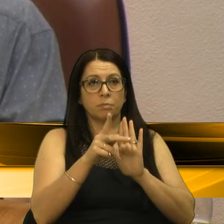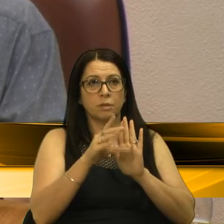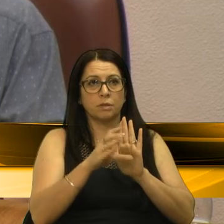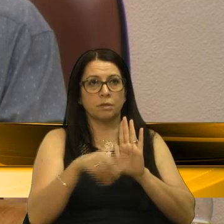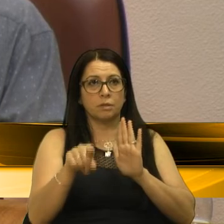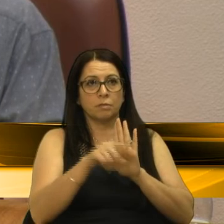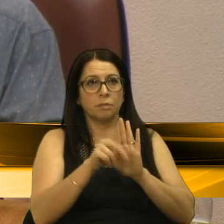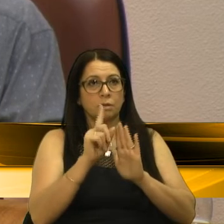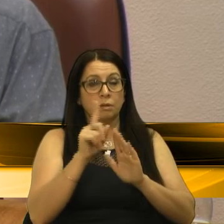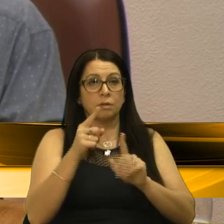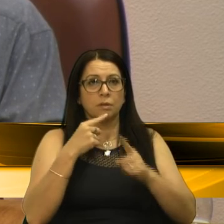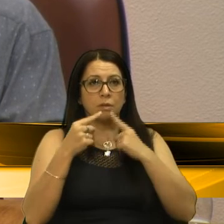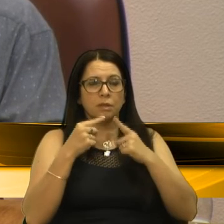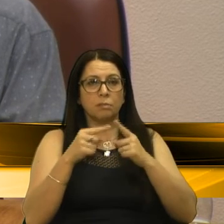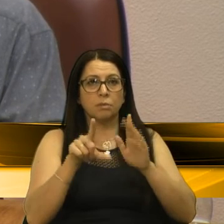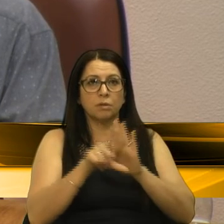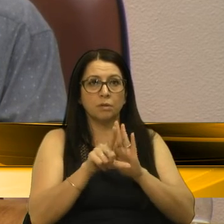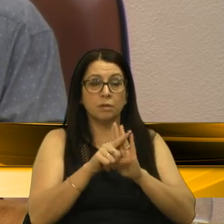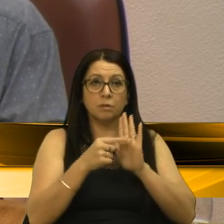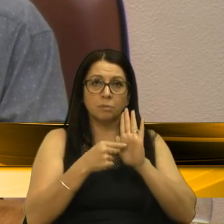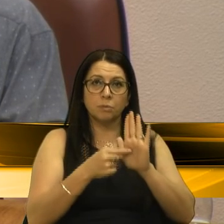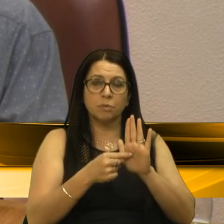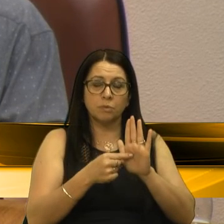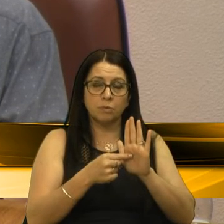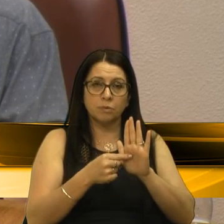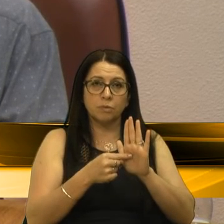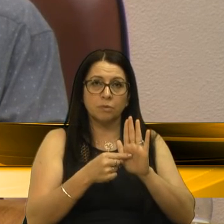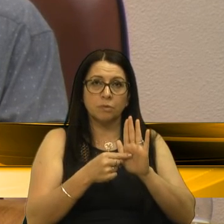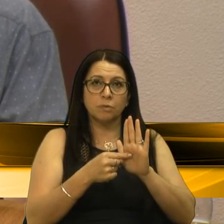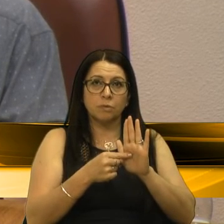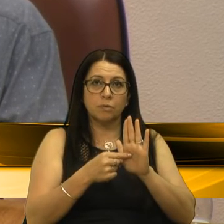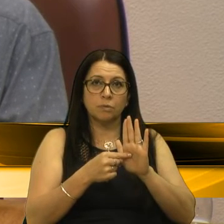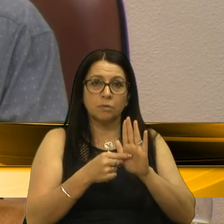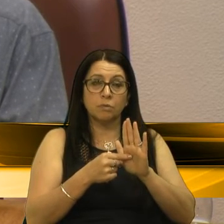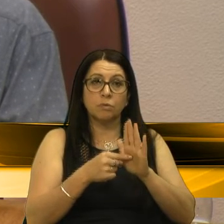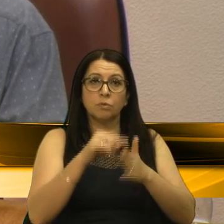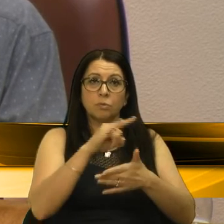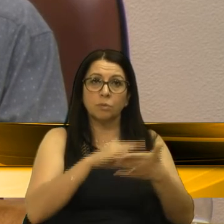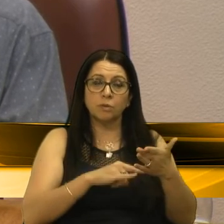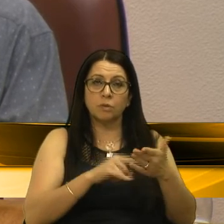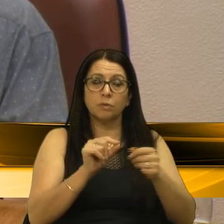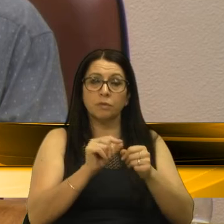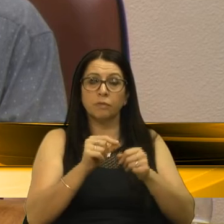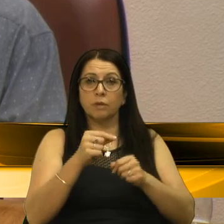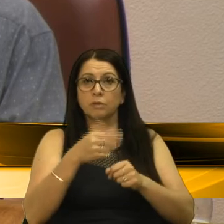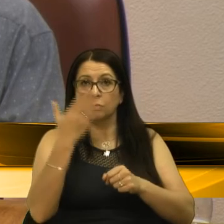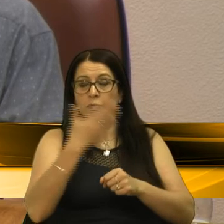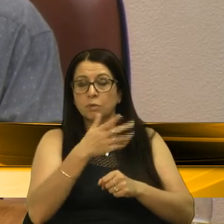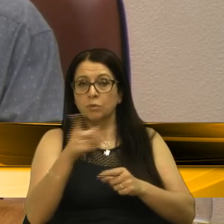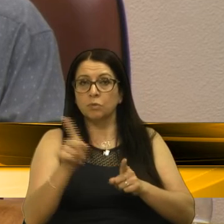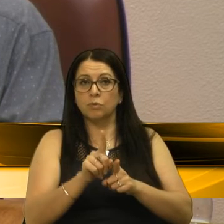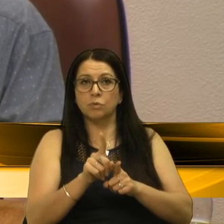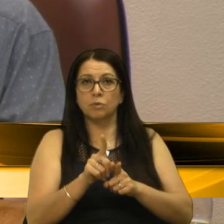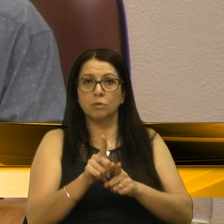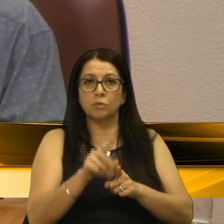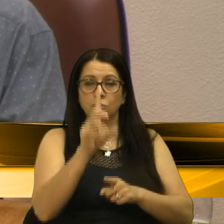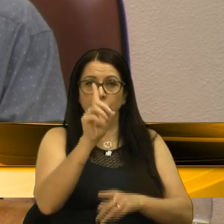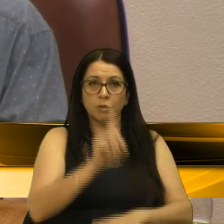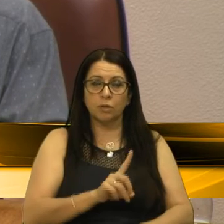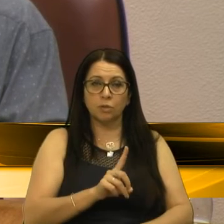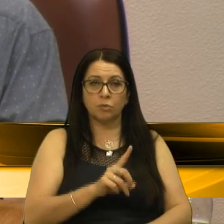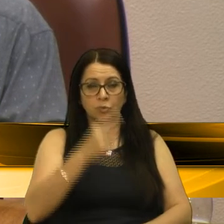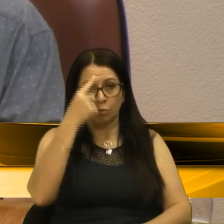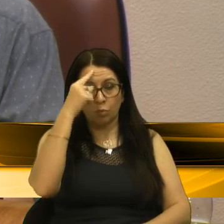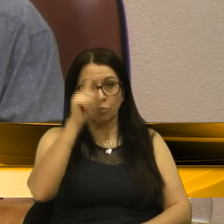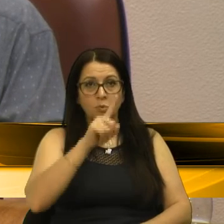qual reclama, além da demonstração de documental suficiente dos fatos constitutivos do direito do